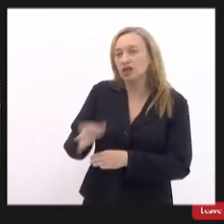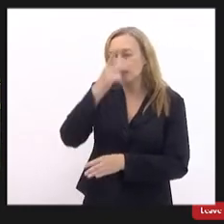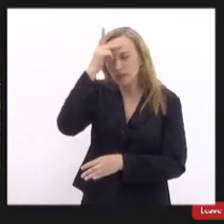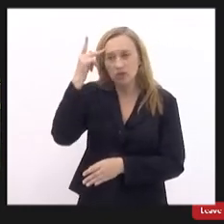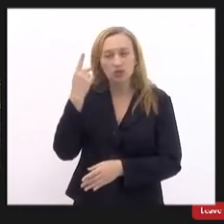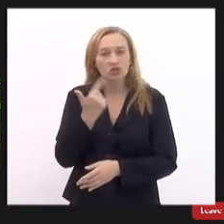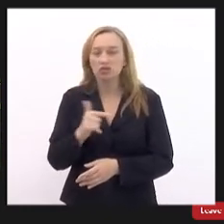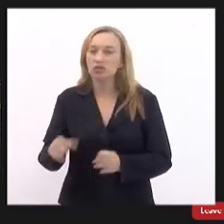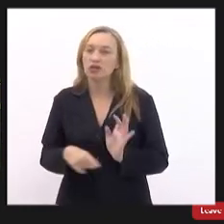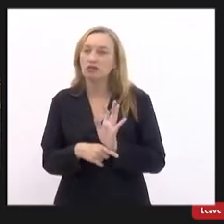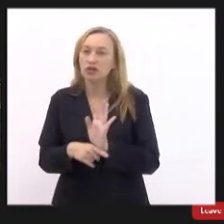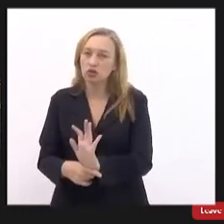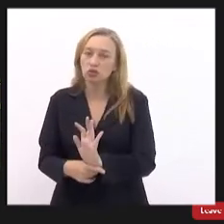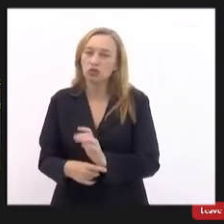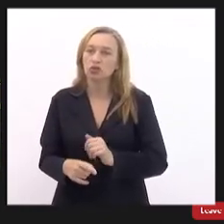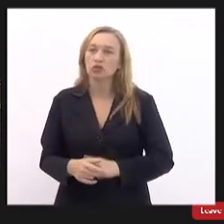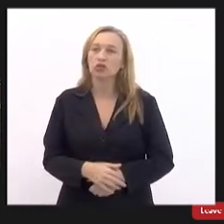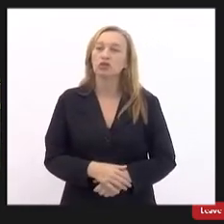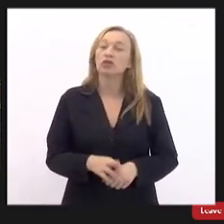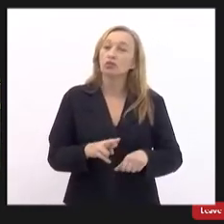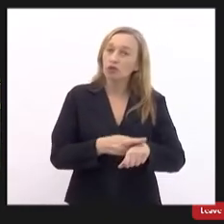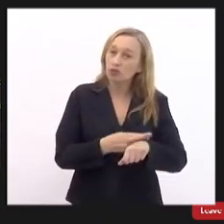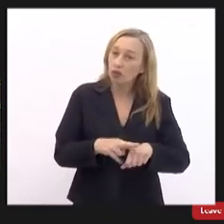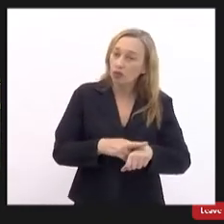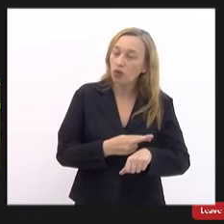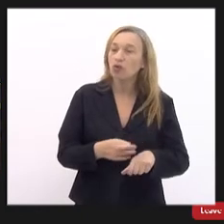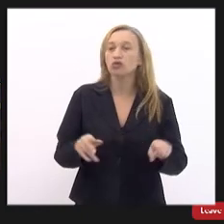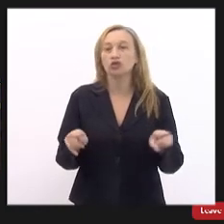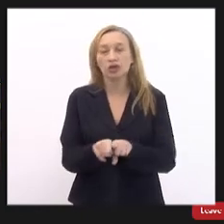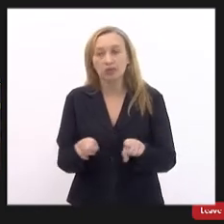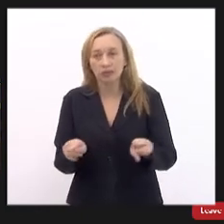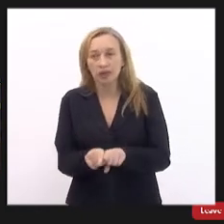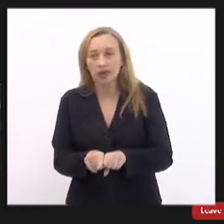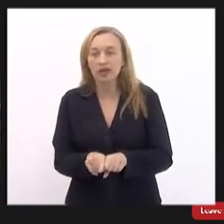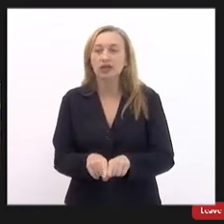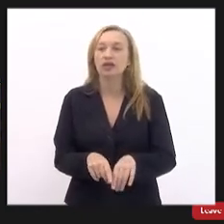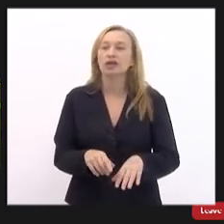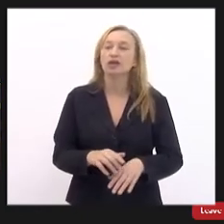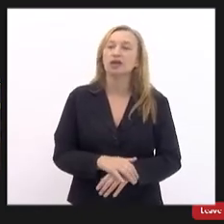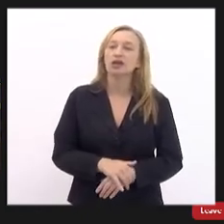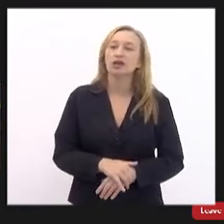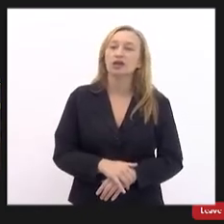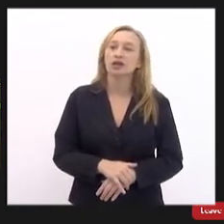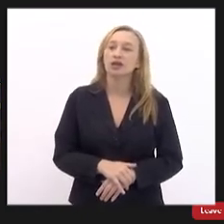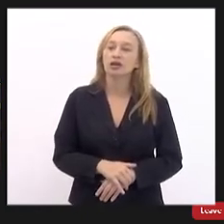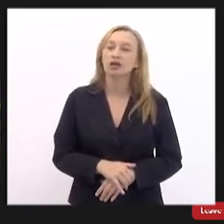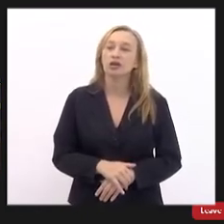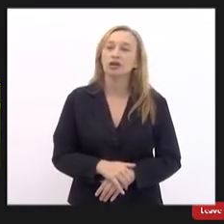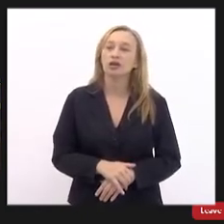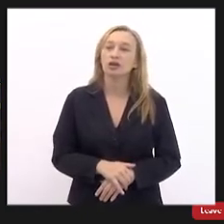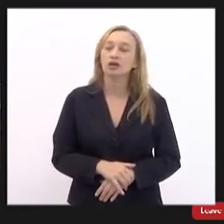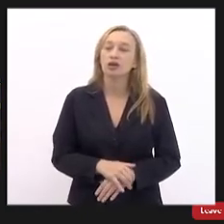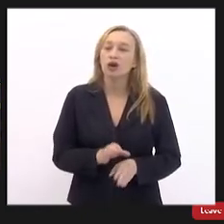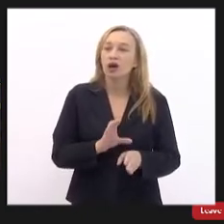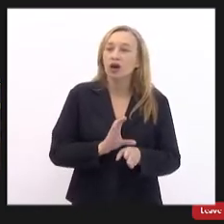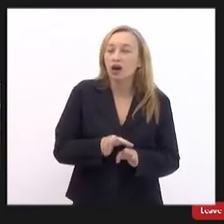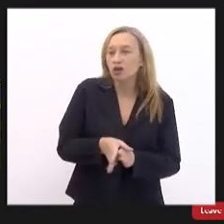ajuda. Eu Roxo também, pelo Ano para Mulheres, estamos